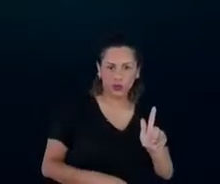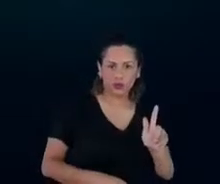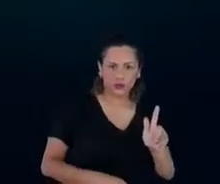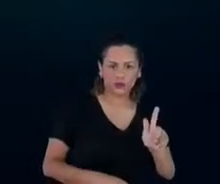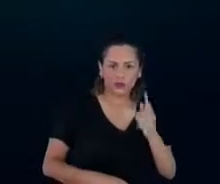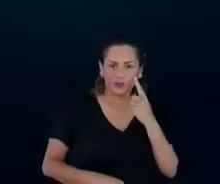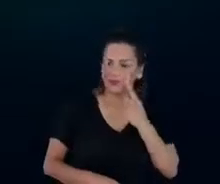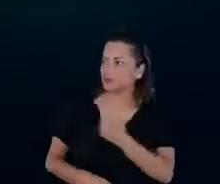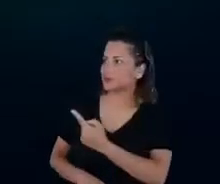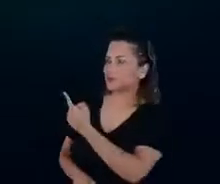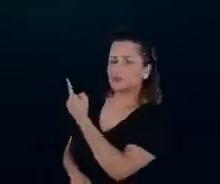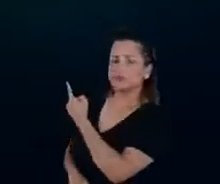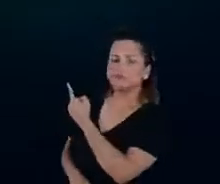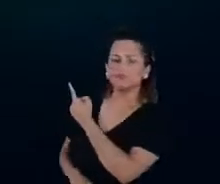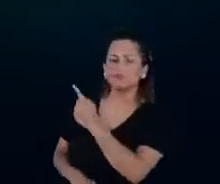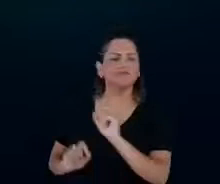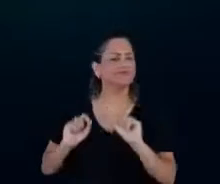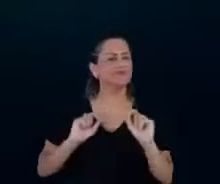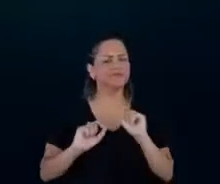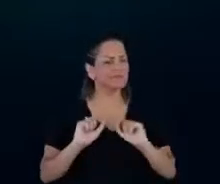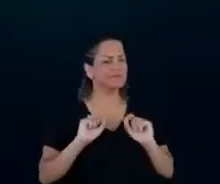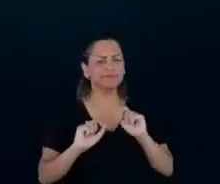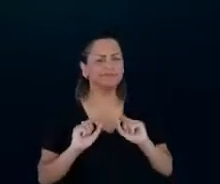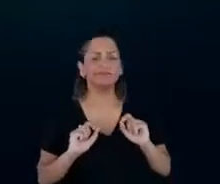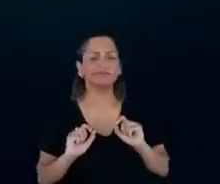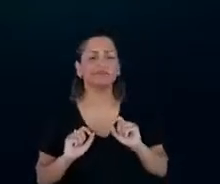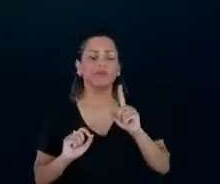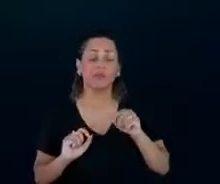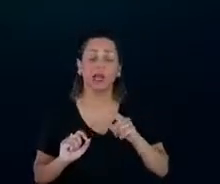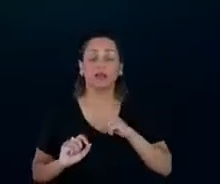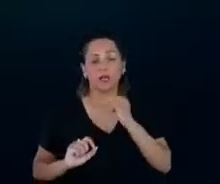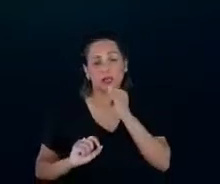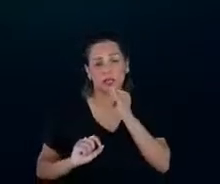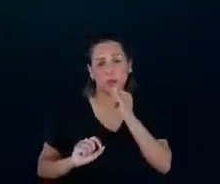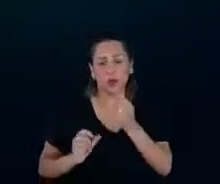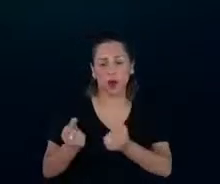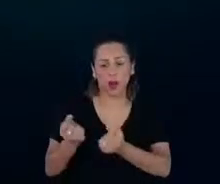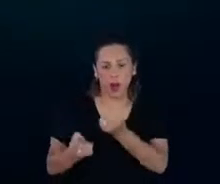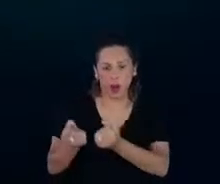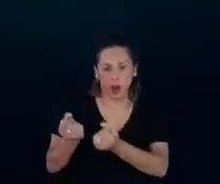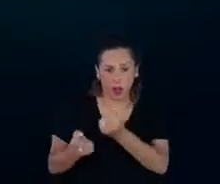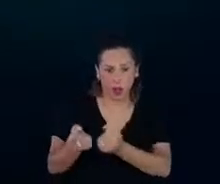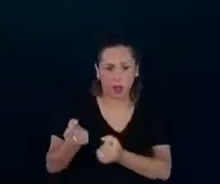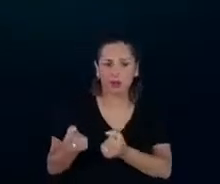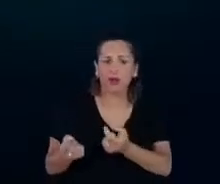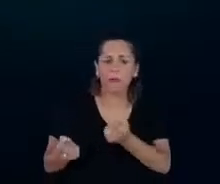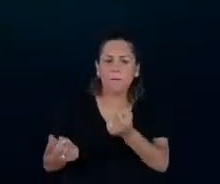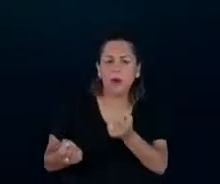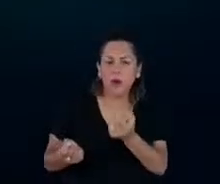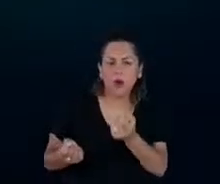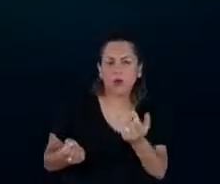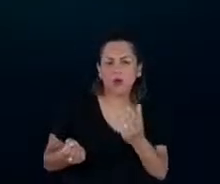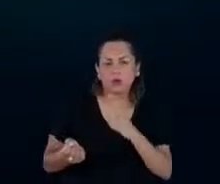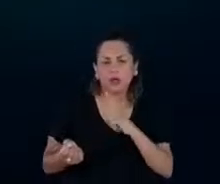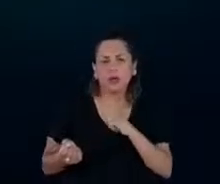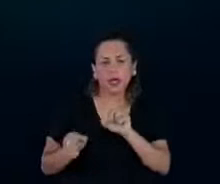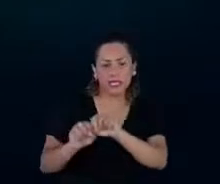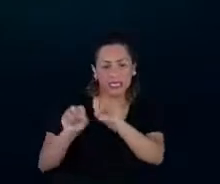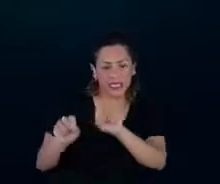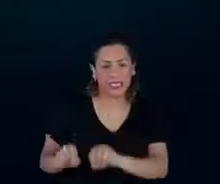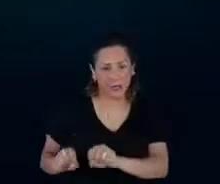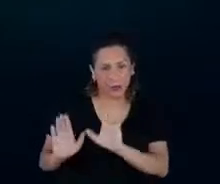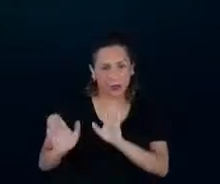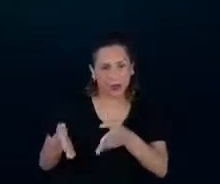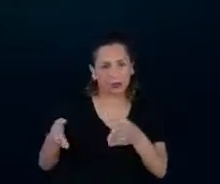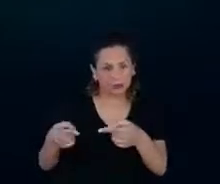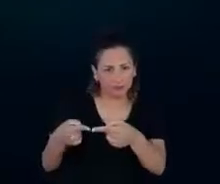sistema V2G, né, a gente tem o veículo Leaf hoje, que é um dos poucos veículos que tem esse sistema. Então, o que ele pode